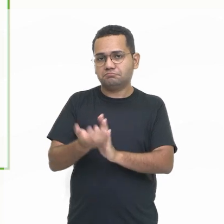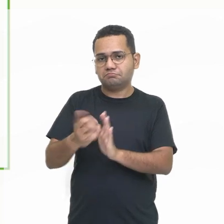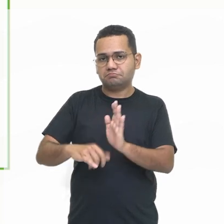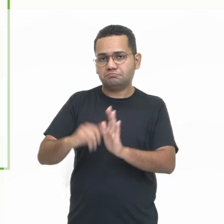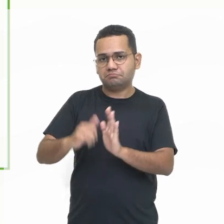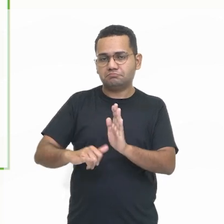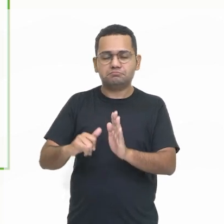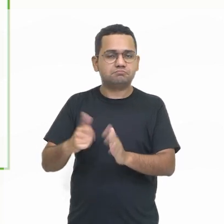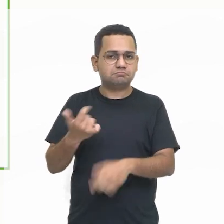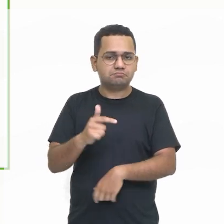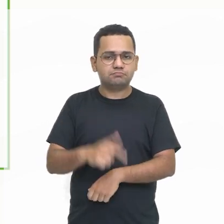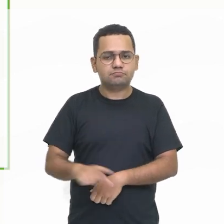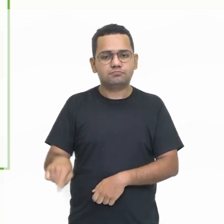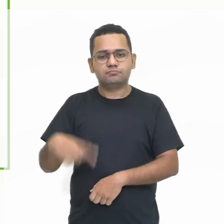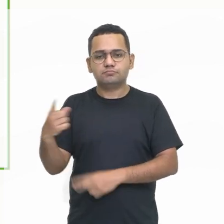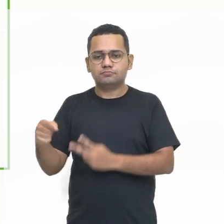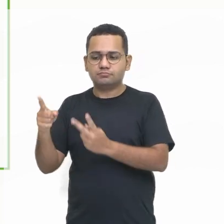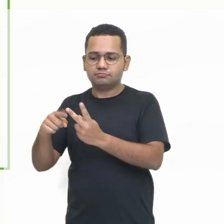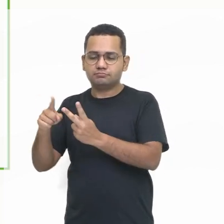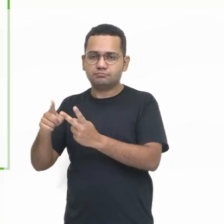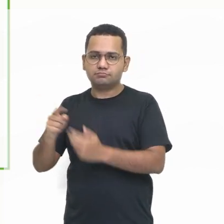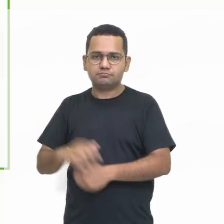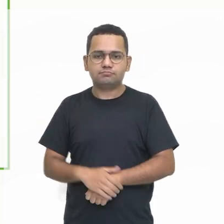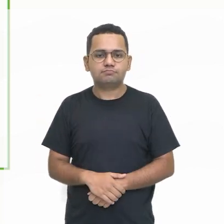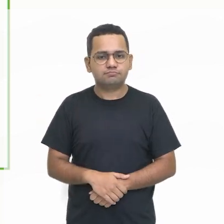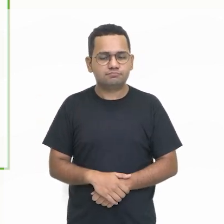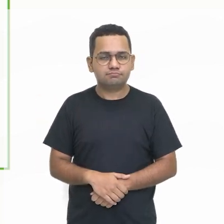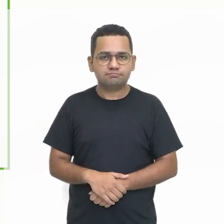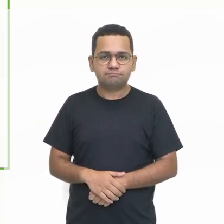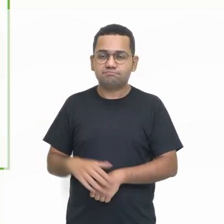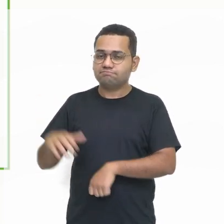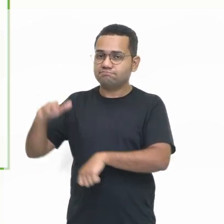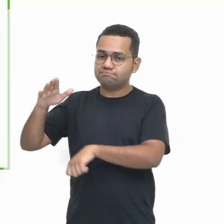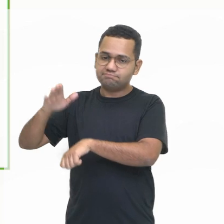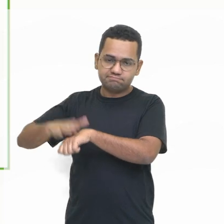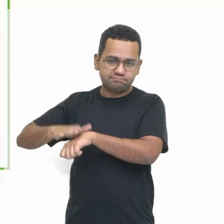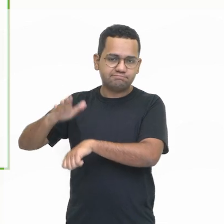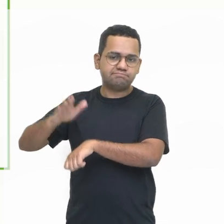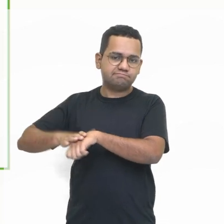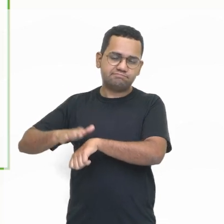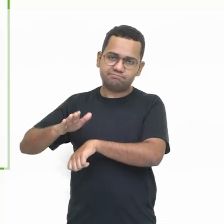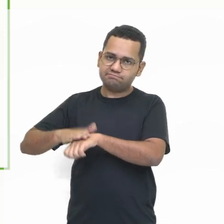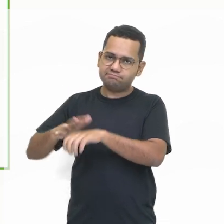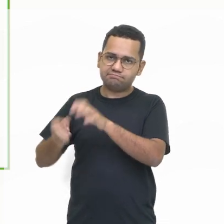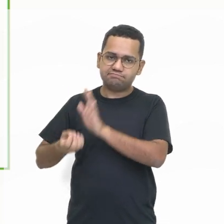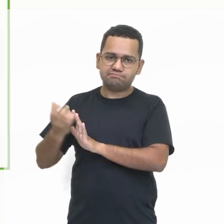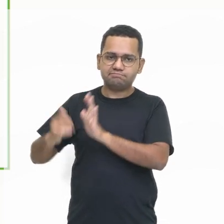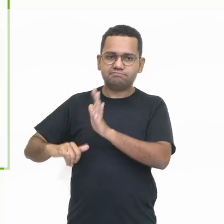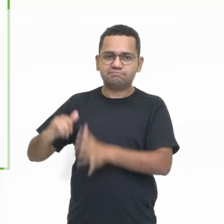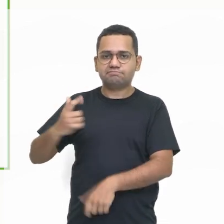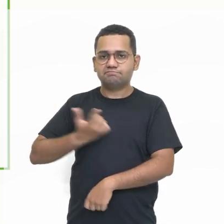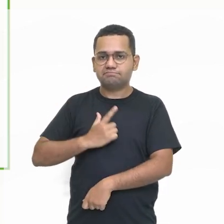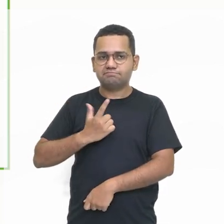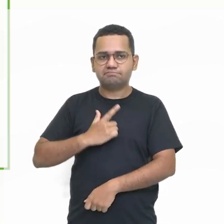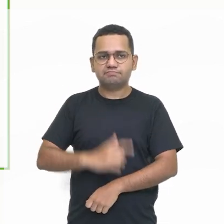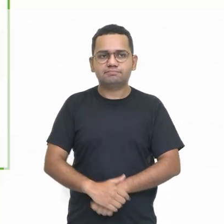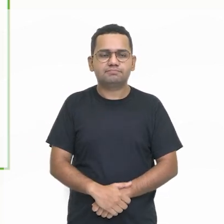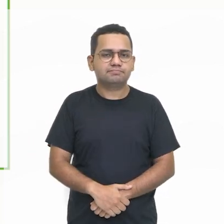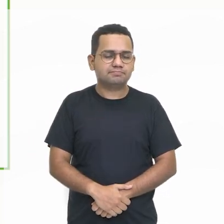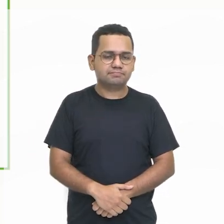na hipótese autotrófica, eles são autótrofos e produzem o seu